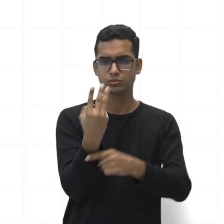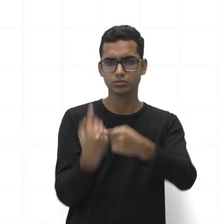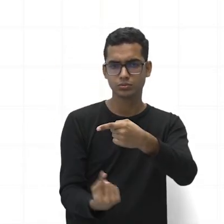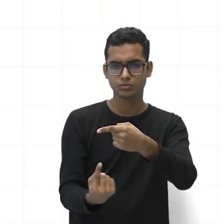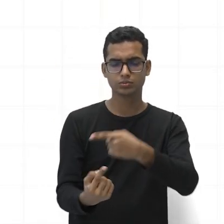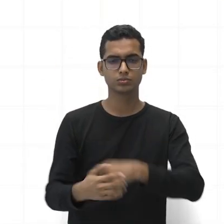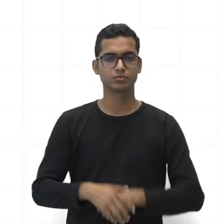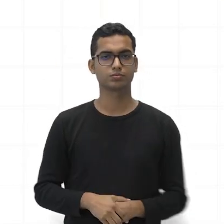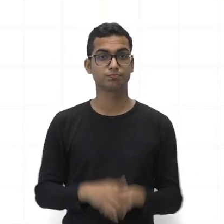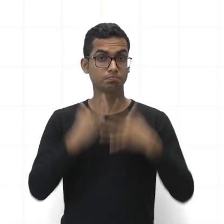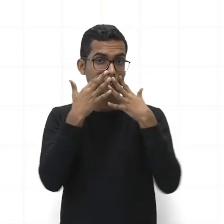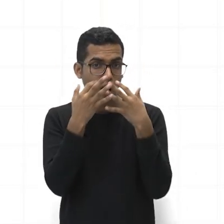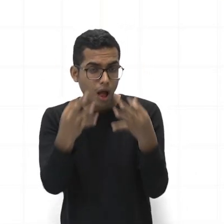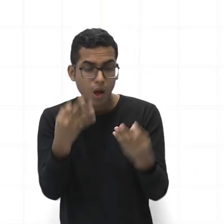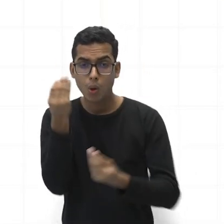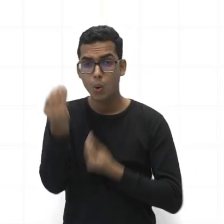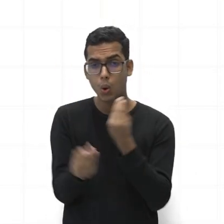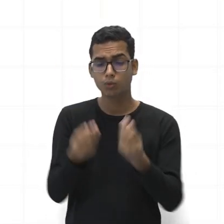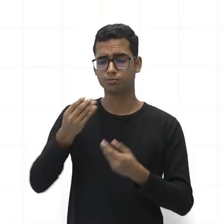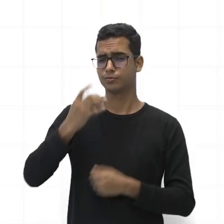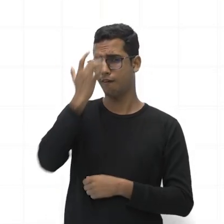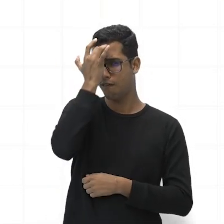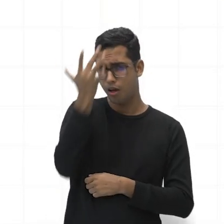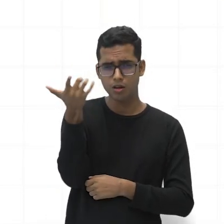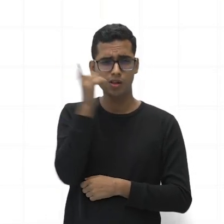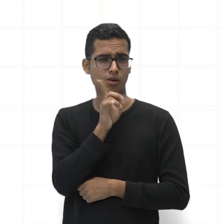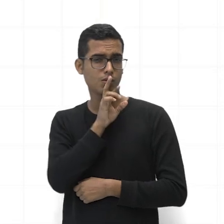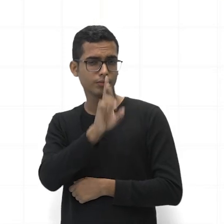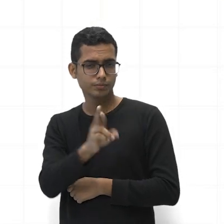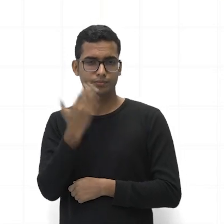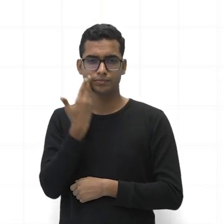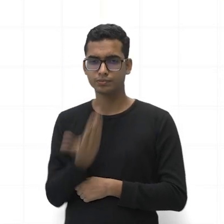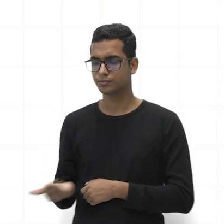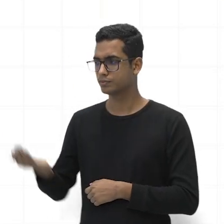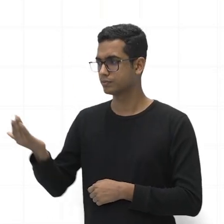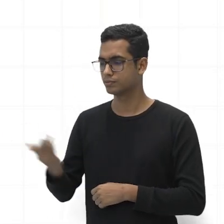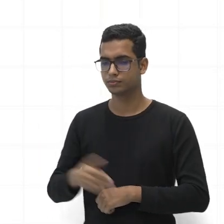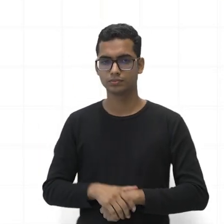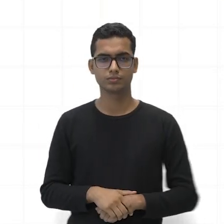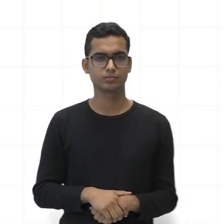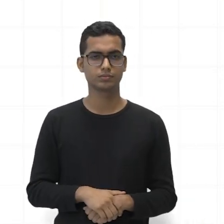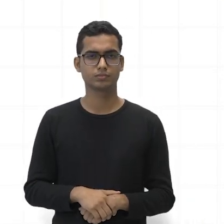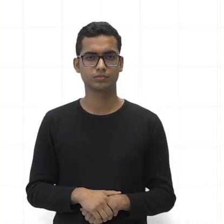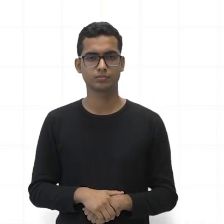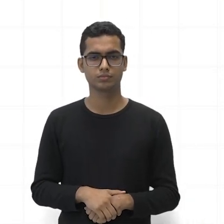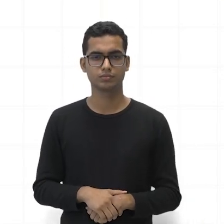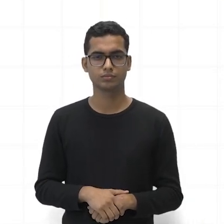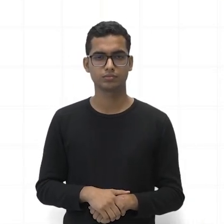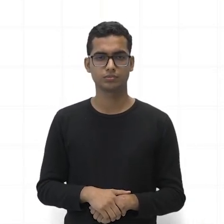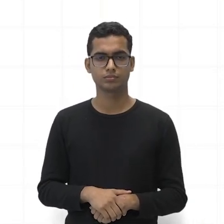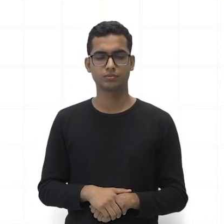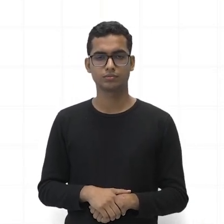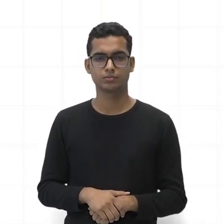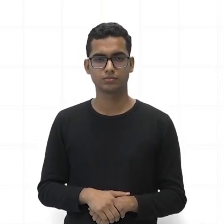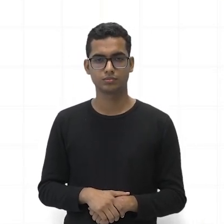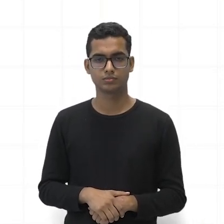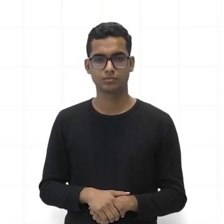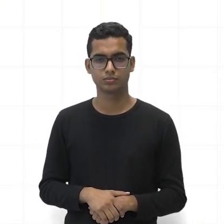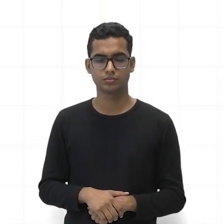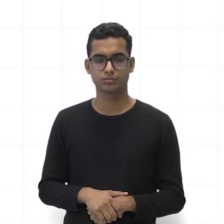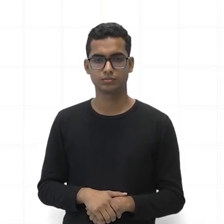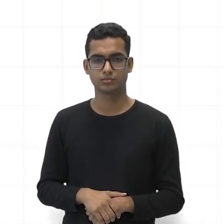Olha aqui, ó, presta atenção como vai ser muito tranquilo. Repete a primeira fração, tem aqui,